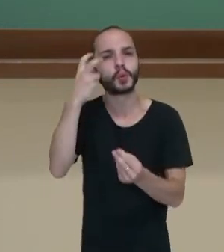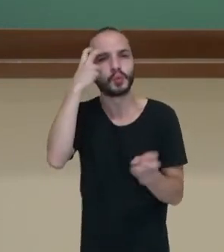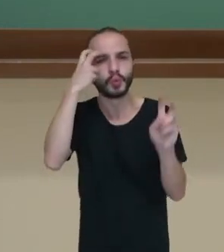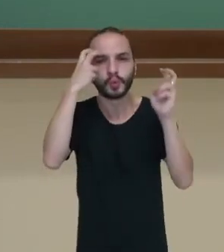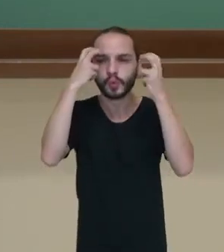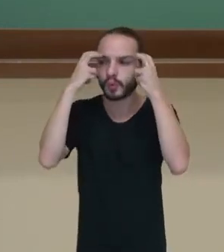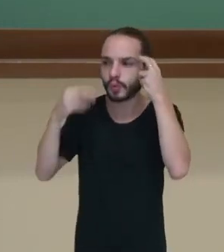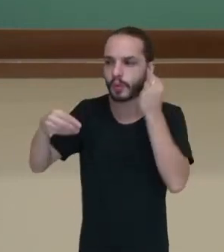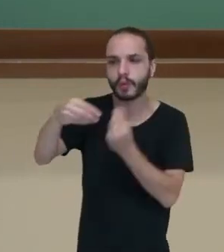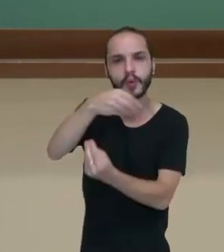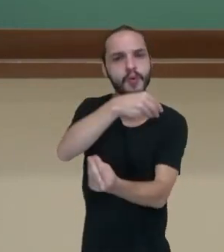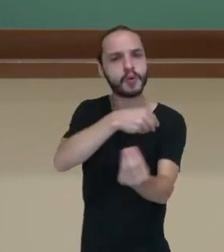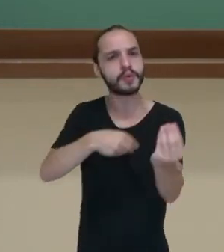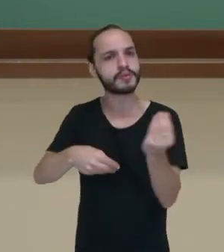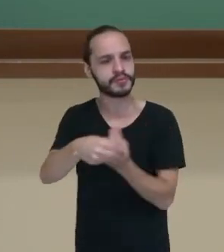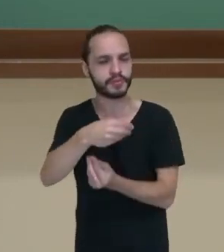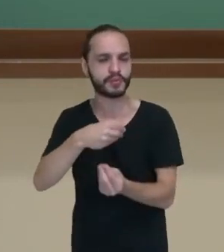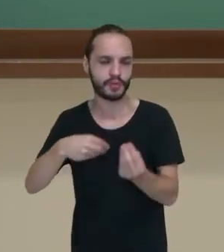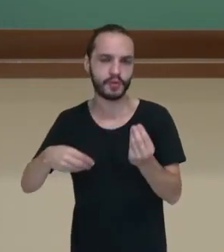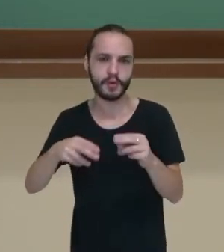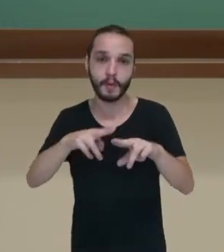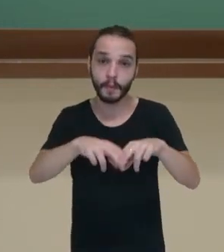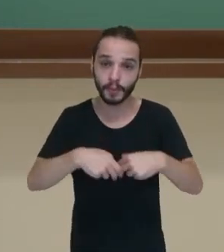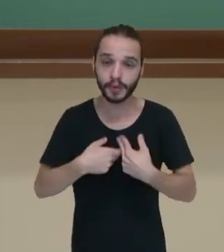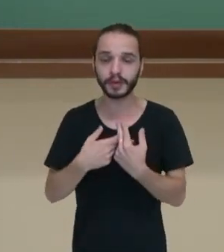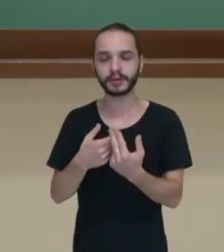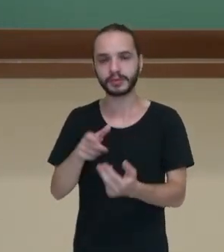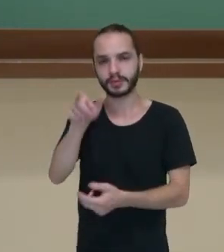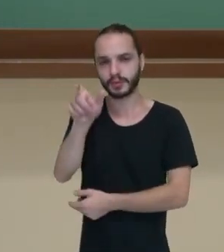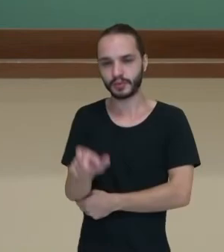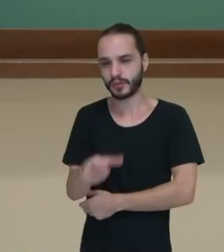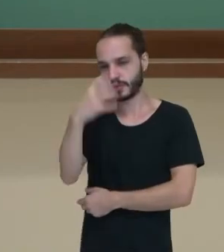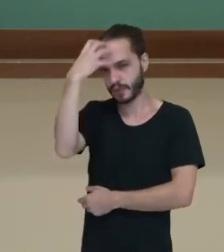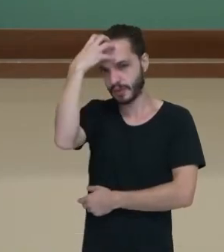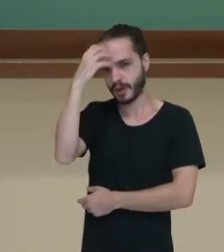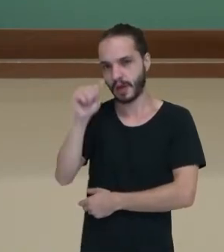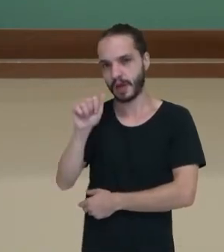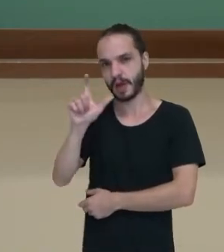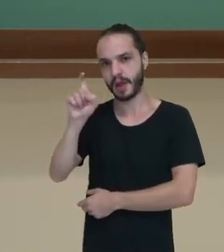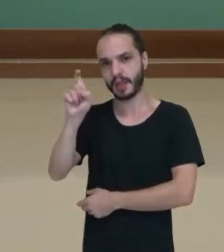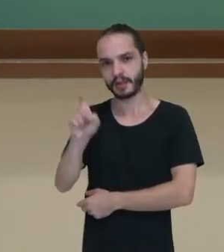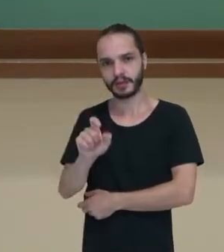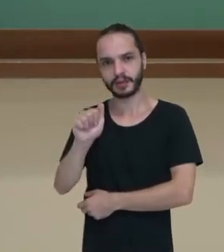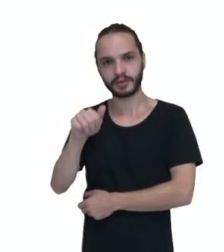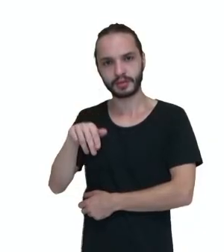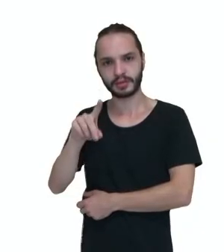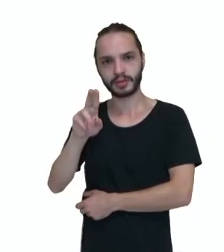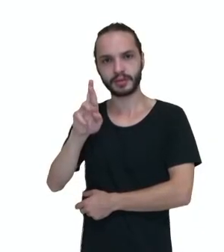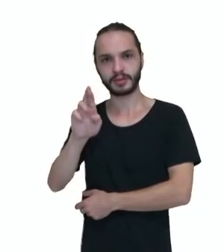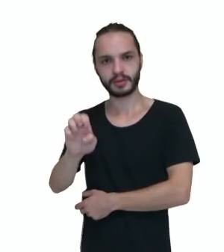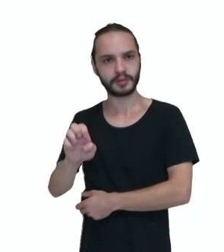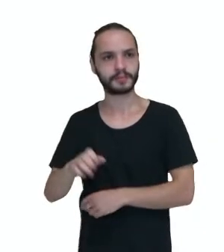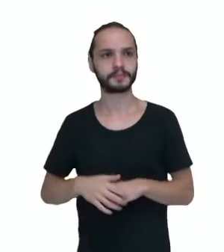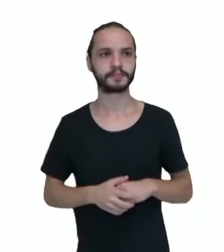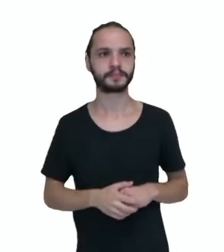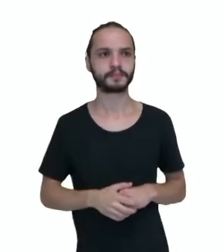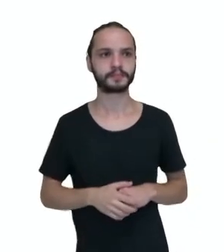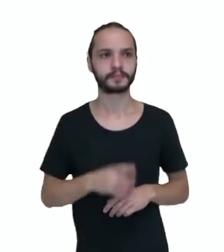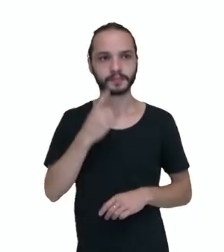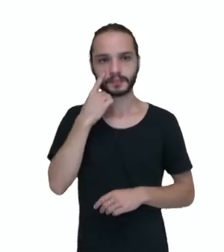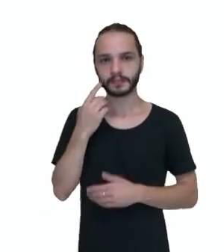que foi esse período do helenismo, né? Através do Alexandre o Grande. E aqui, ó, a gente tem um mosaico romano